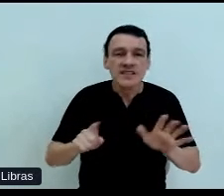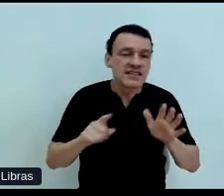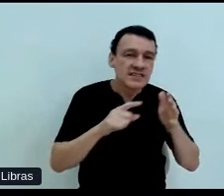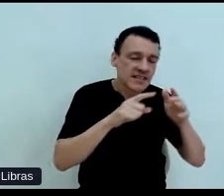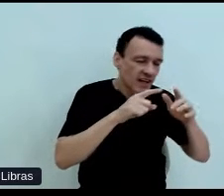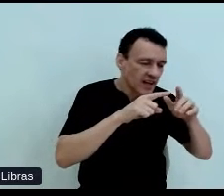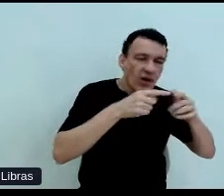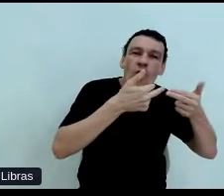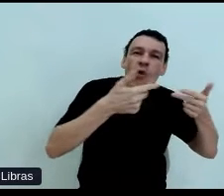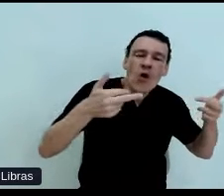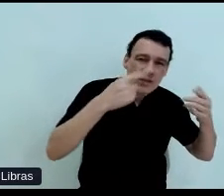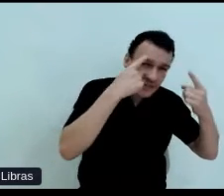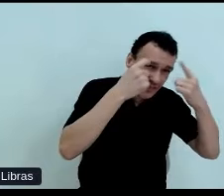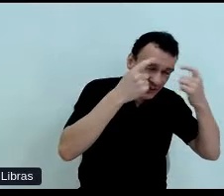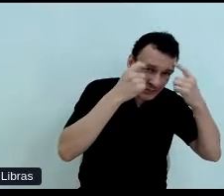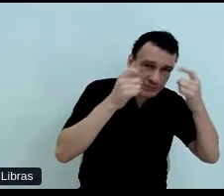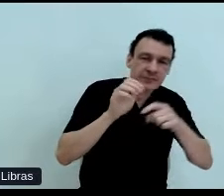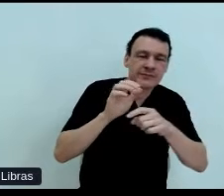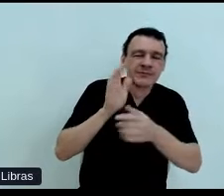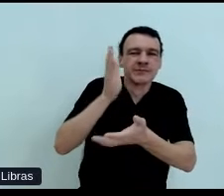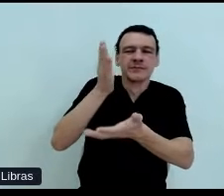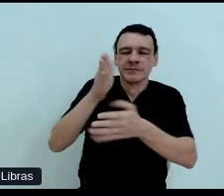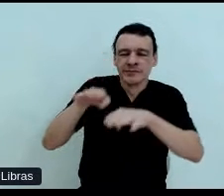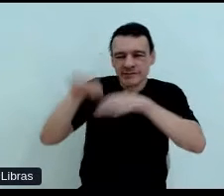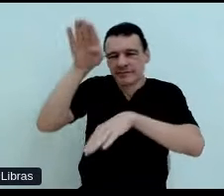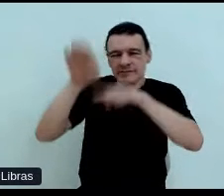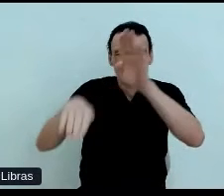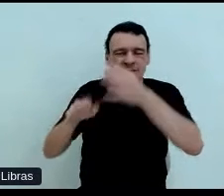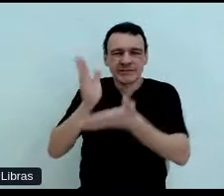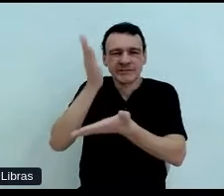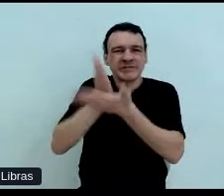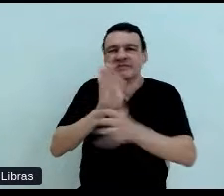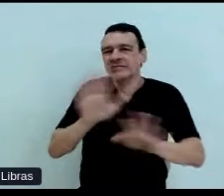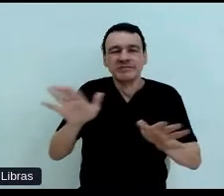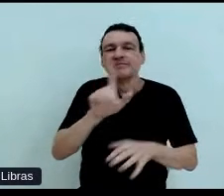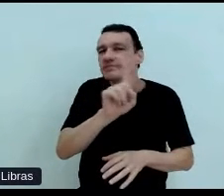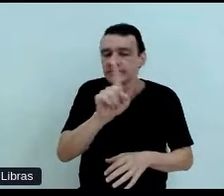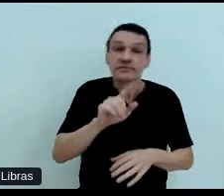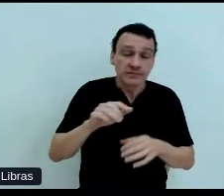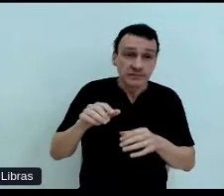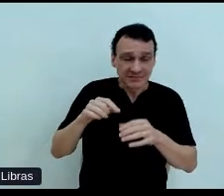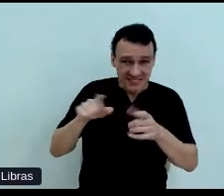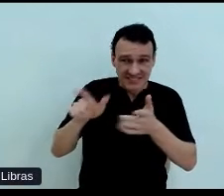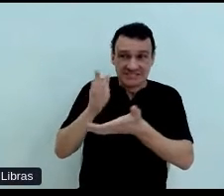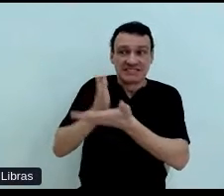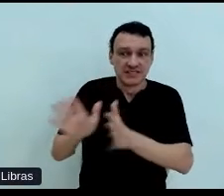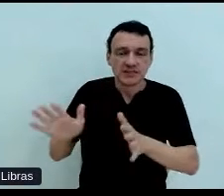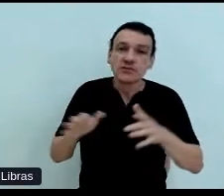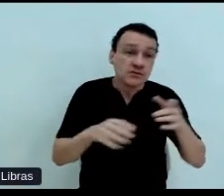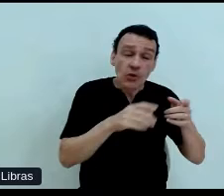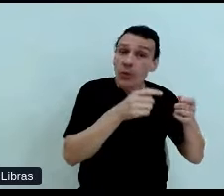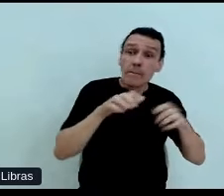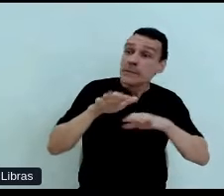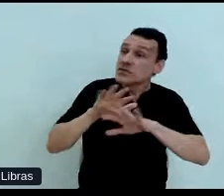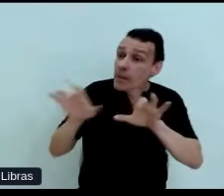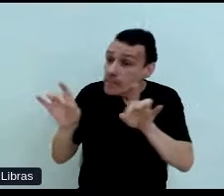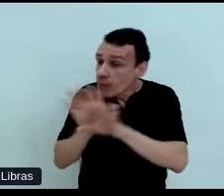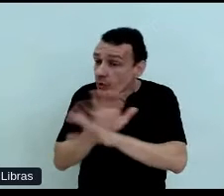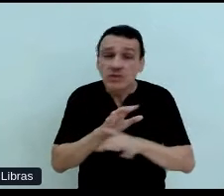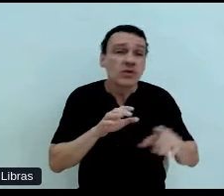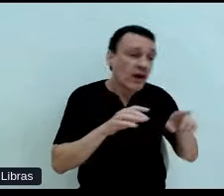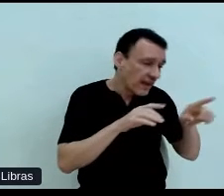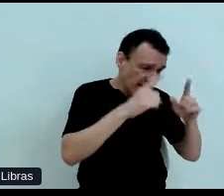sociedade justa. Não é o que nós temos hoje, né? E assim como na promoção, né, a gente